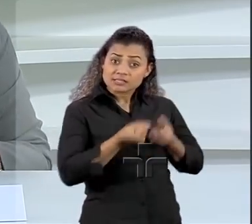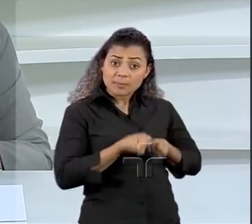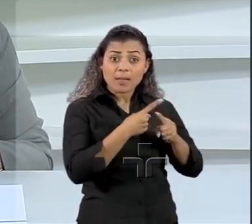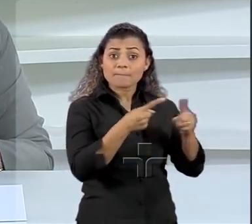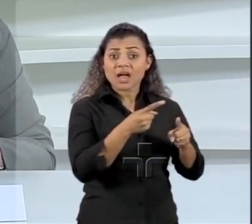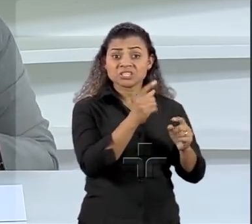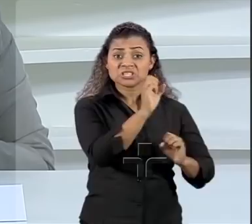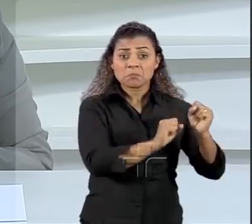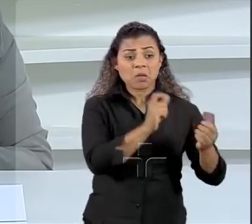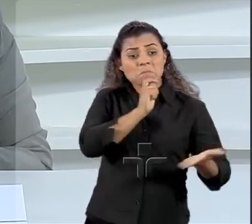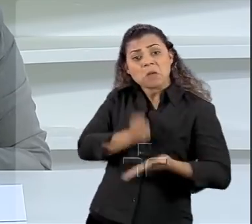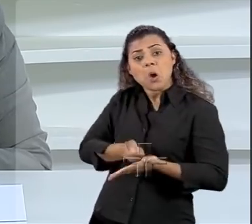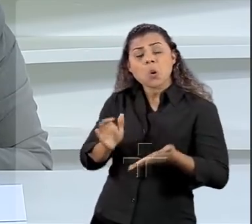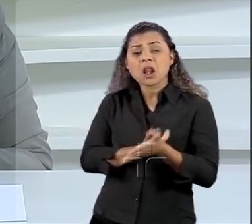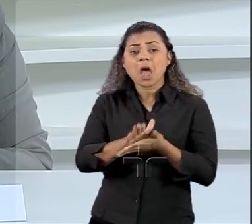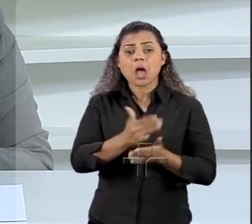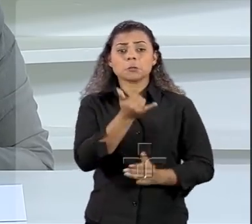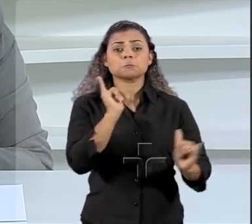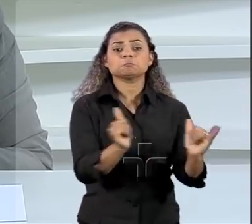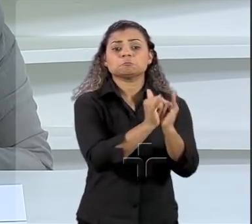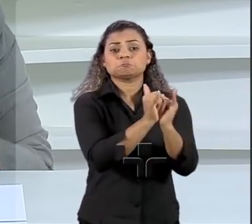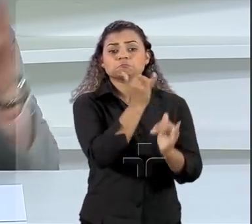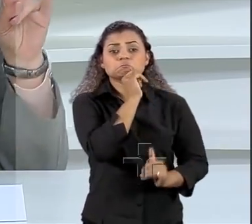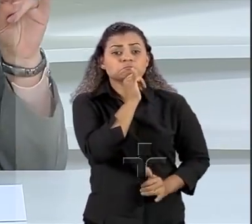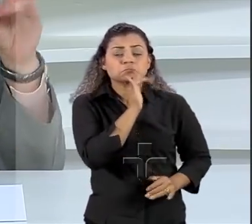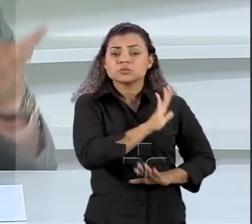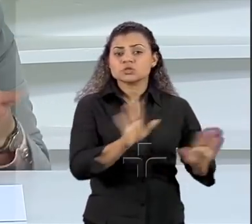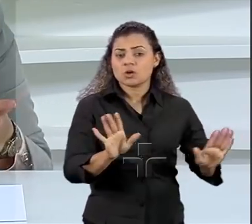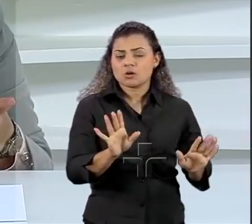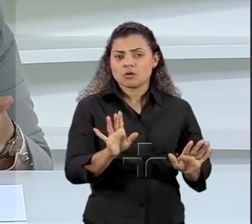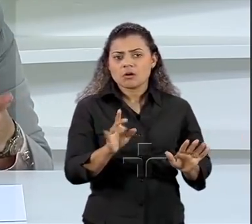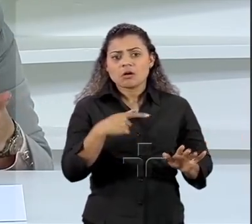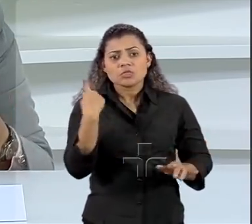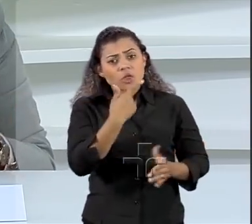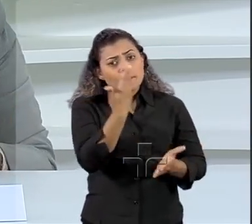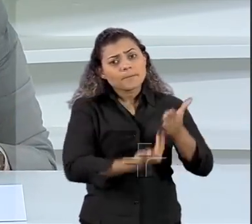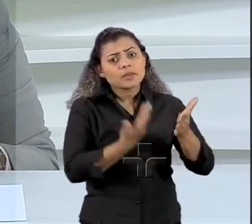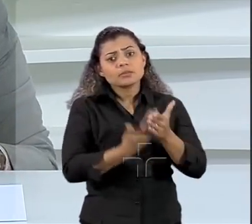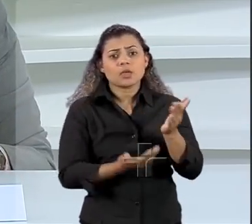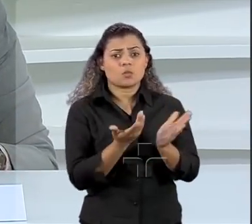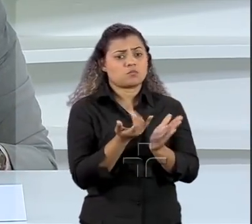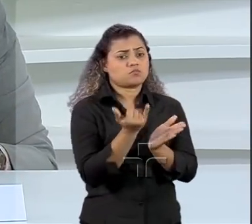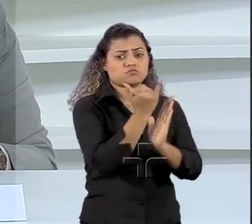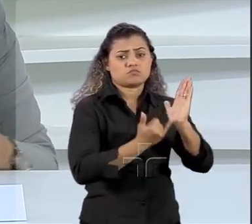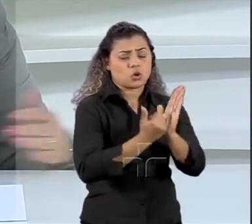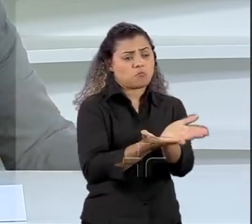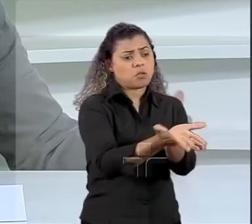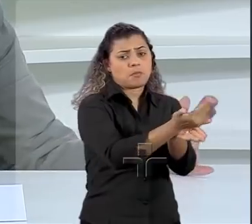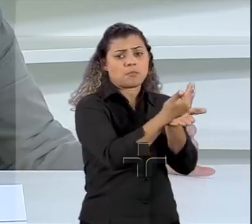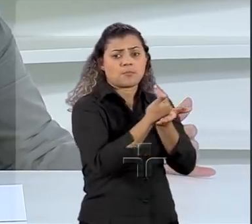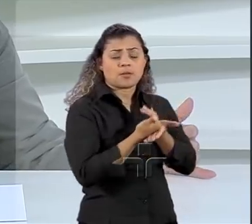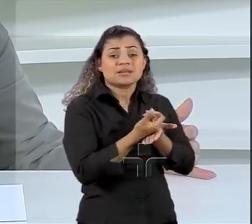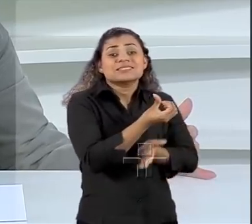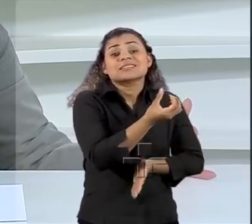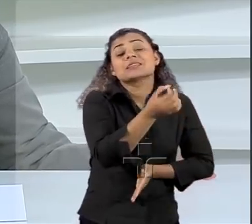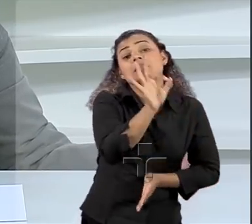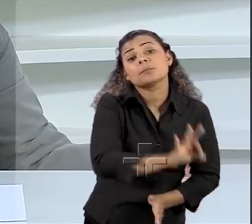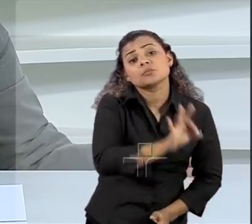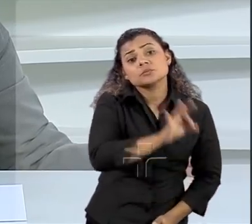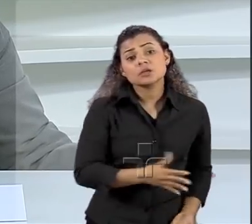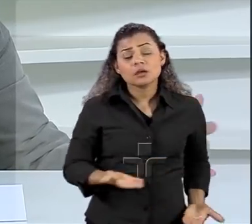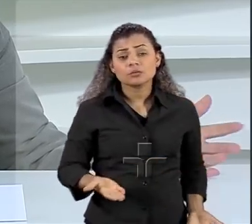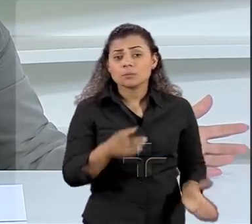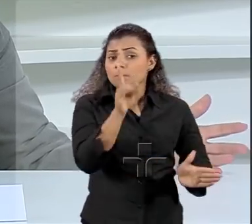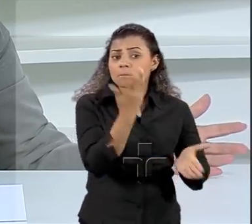está. Eu só estou falando que em um único ano a gente perdeu mais em arrecadação, 60% a mais do que em 10 anos de